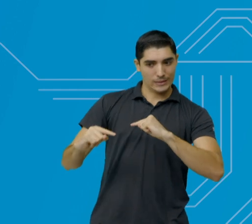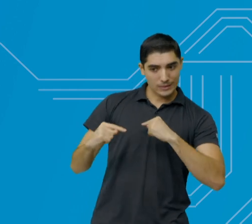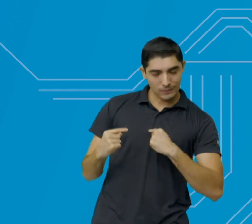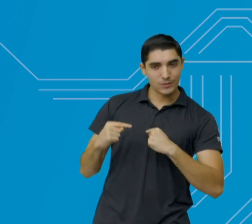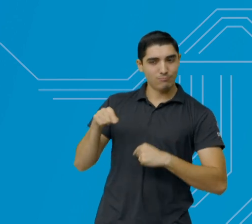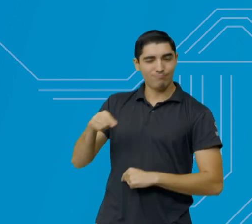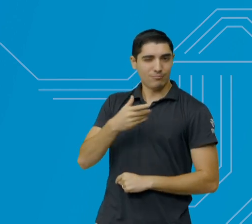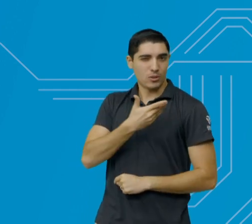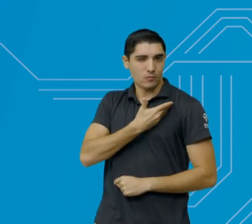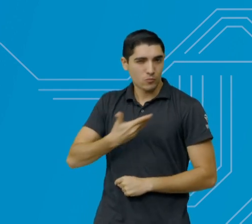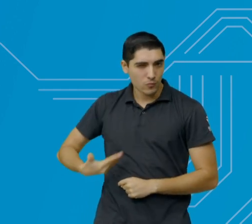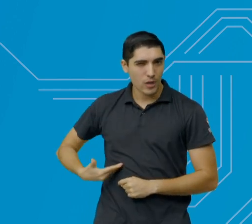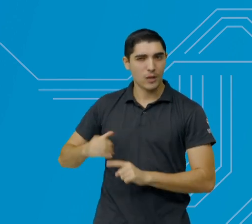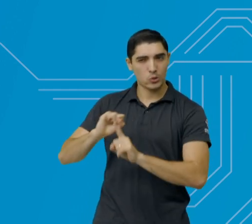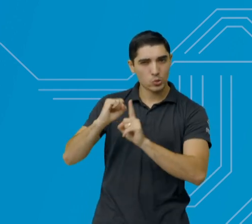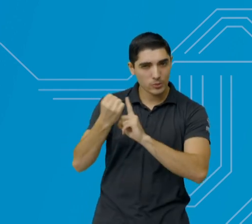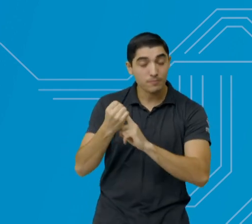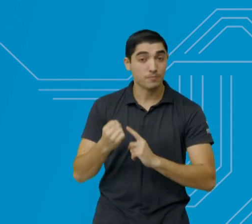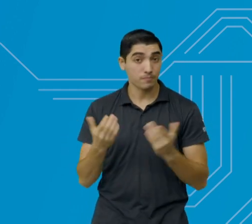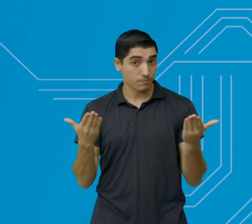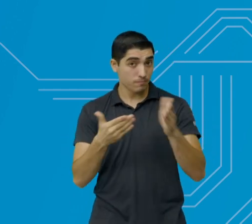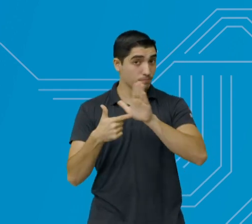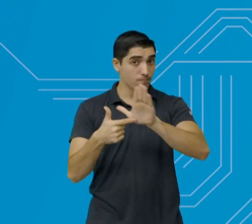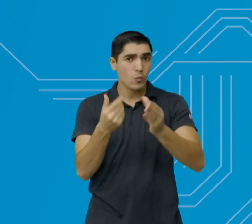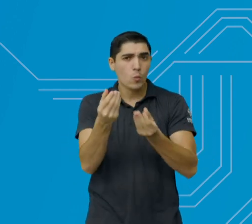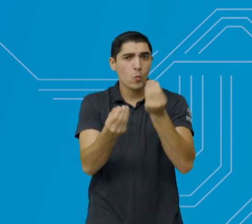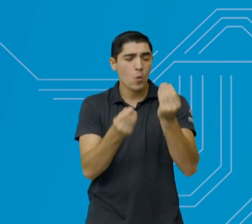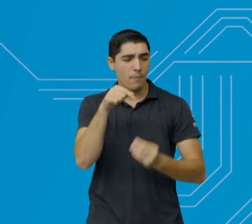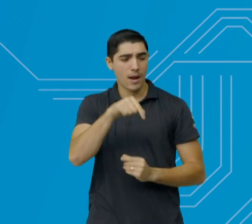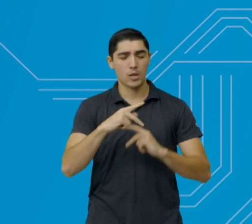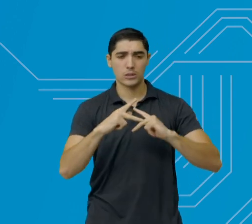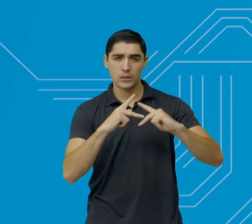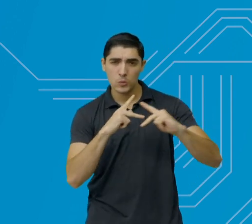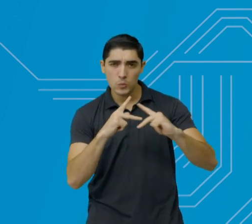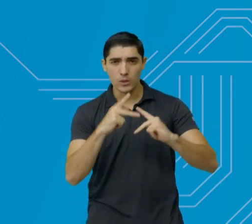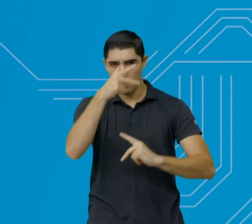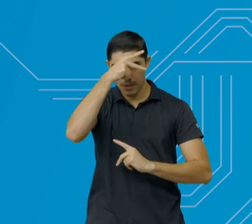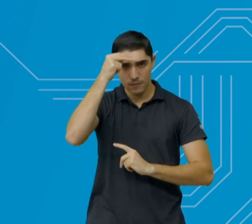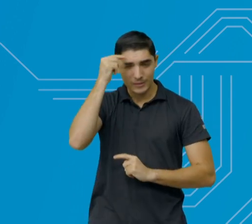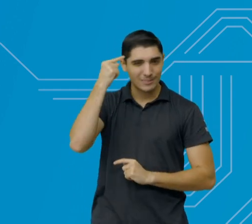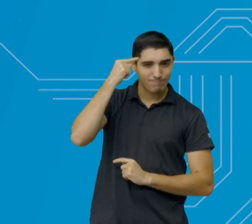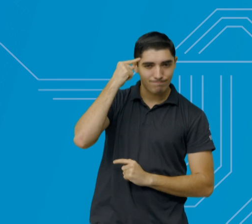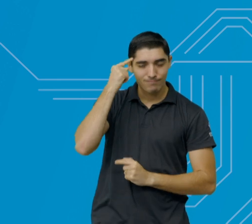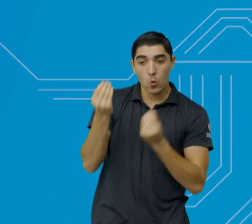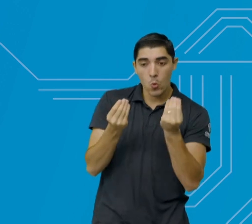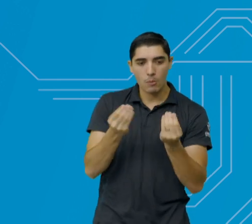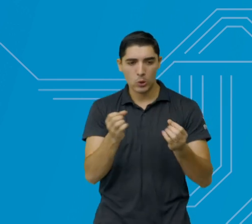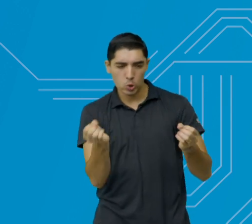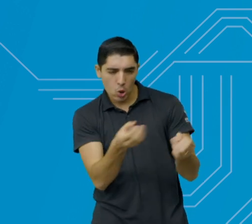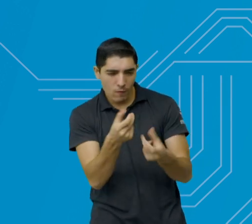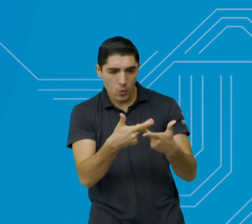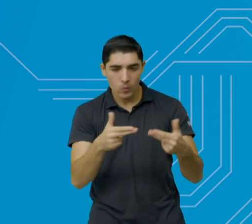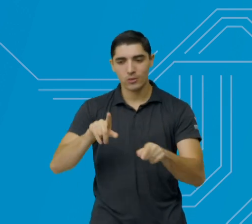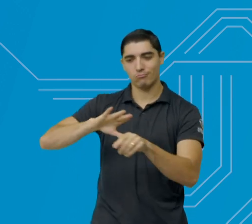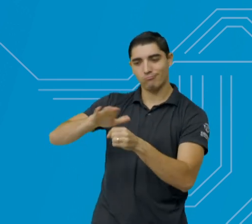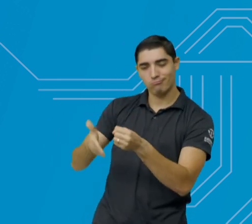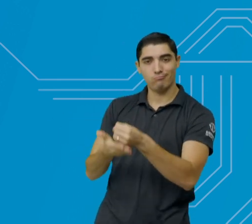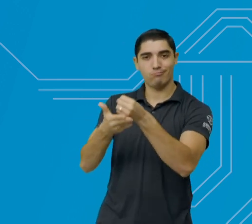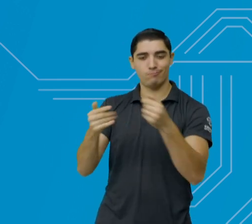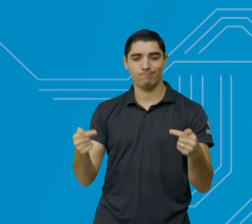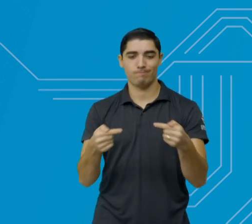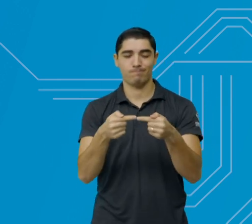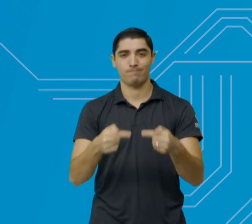de desafios públicos. Nessa reportagem especial, vamos saber como São José dos Campos busca o equilíbrio entre inovação